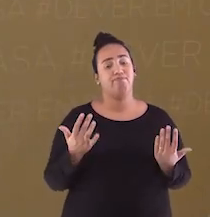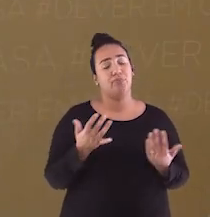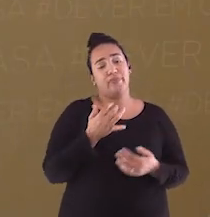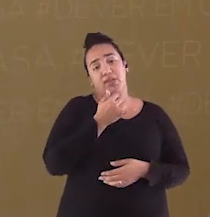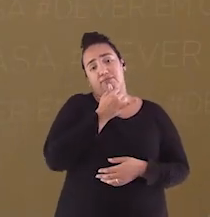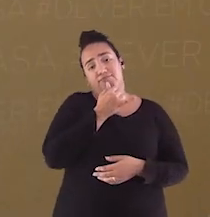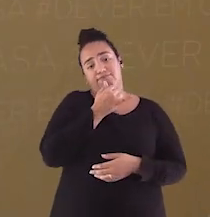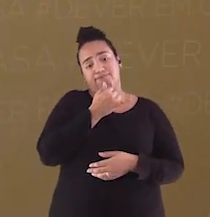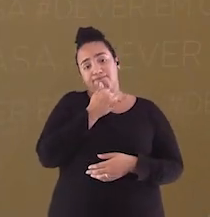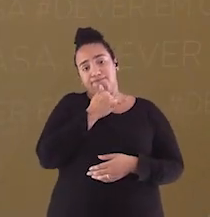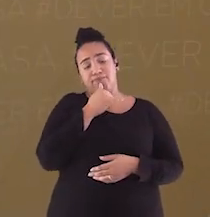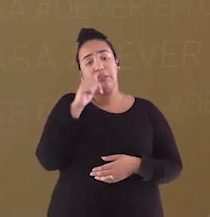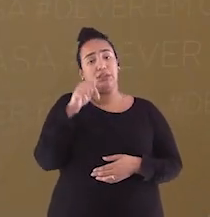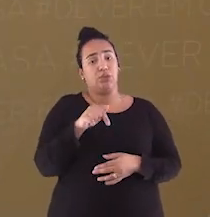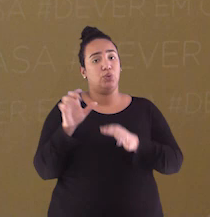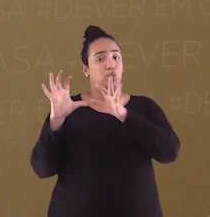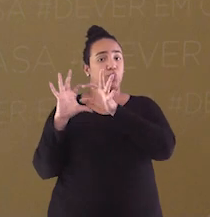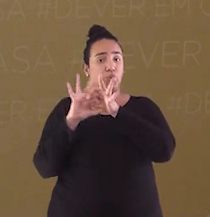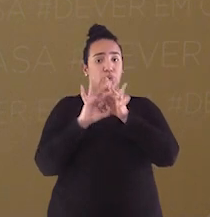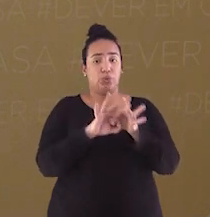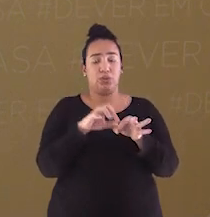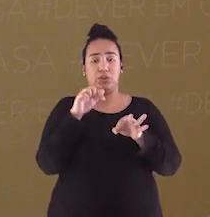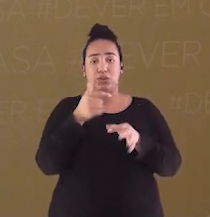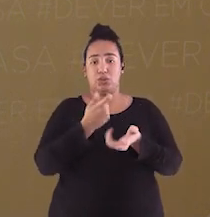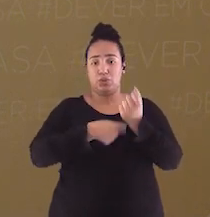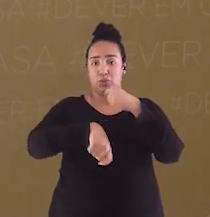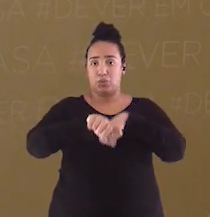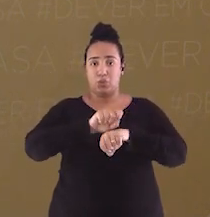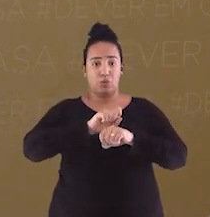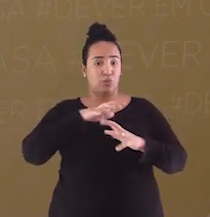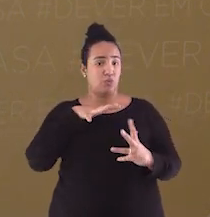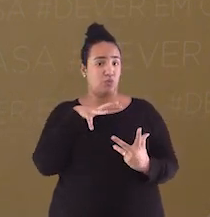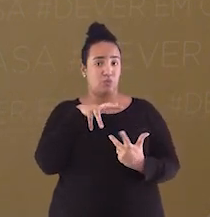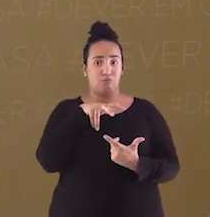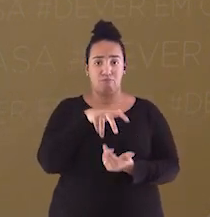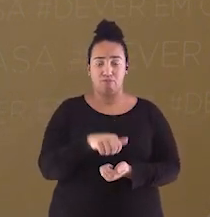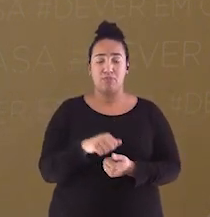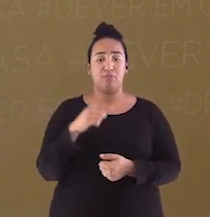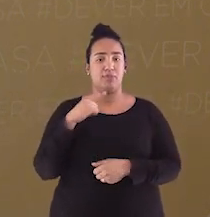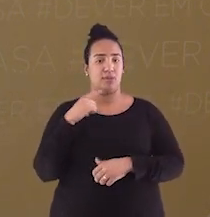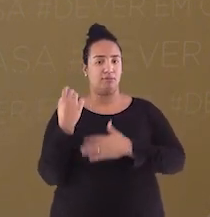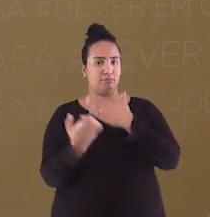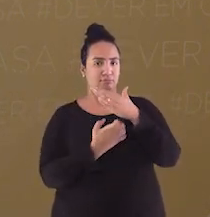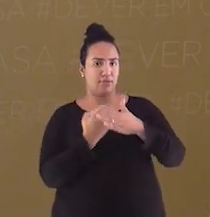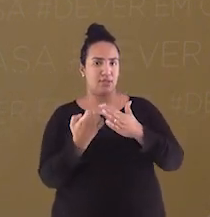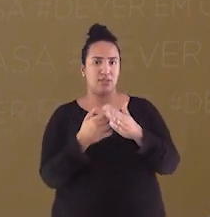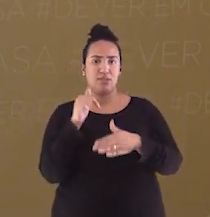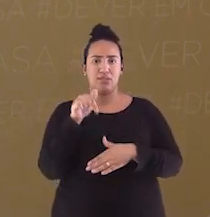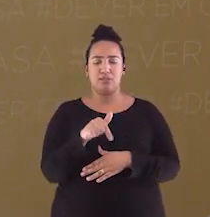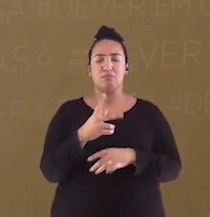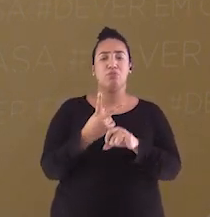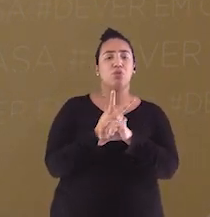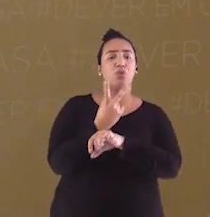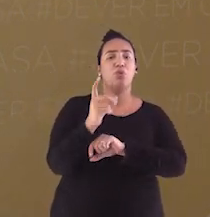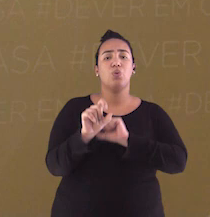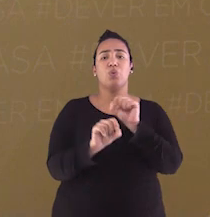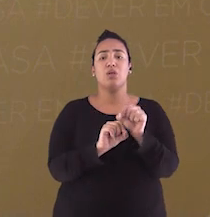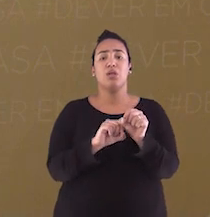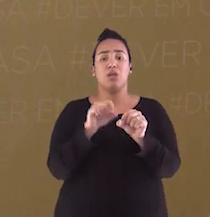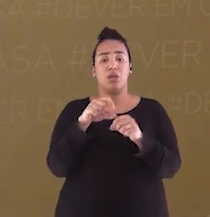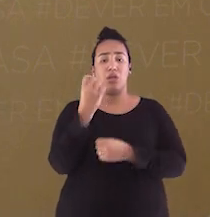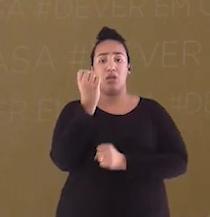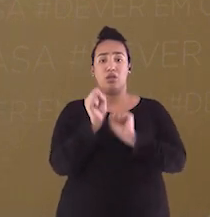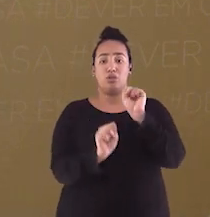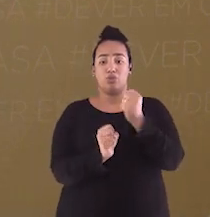Infelizmente, no contexto da economia globalizada, as empresas transnacionais procuram investir suas indústrias